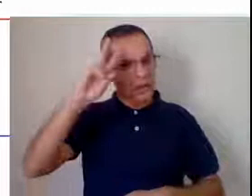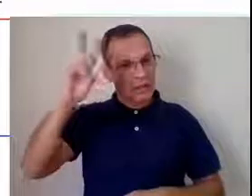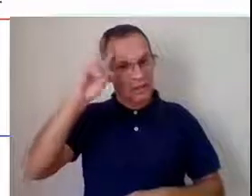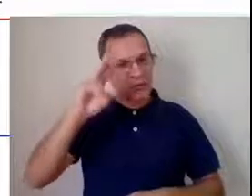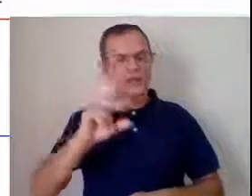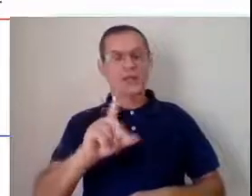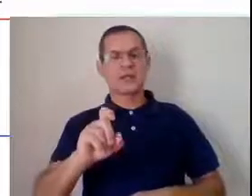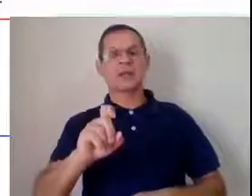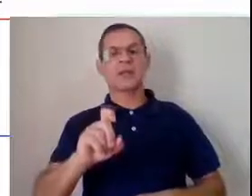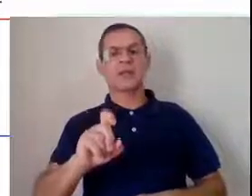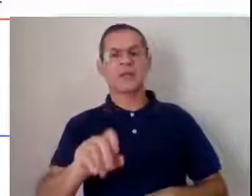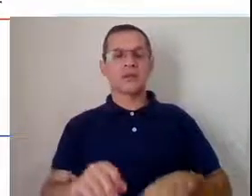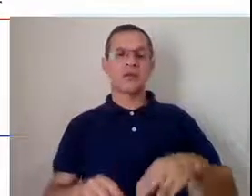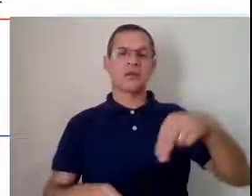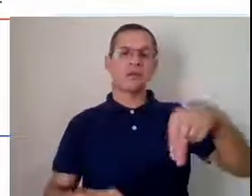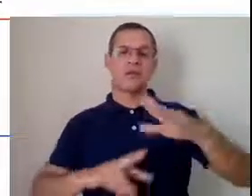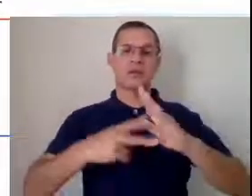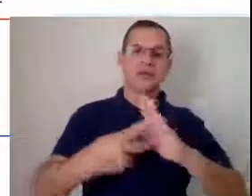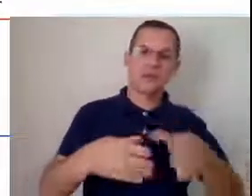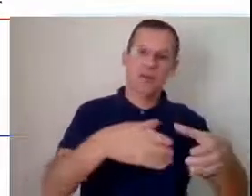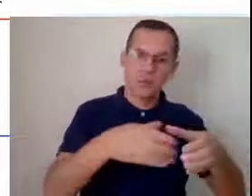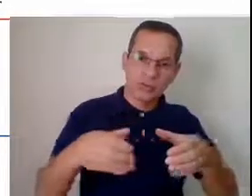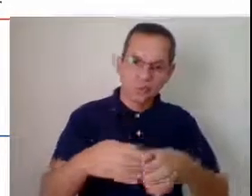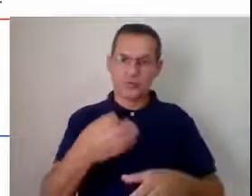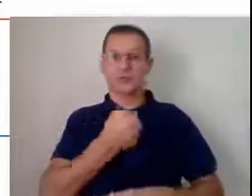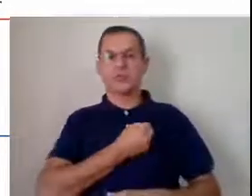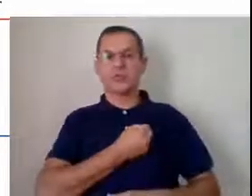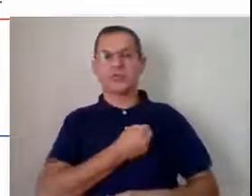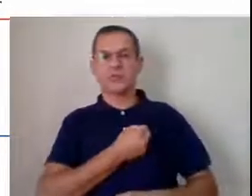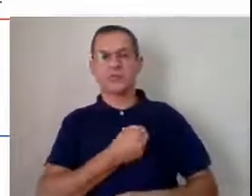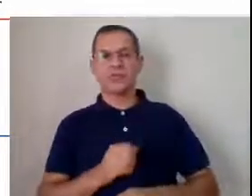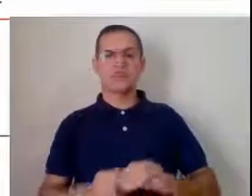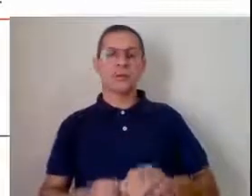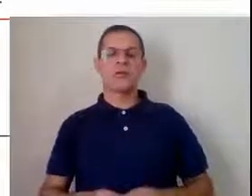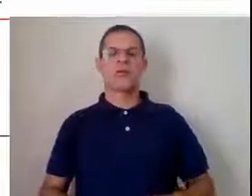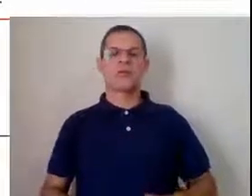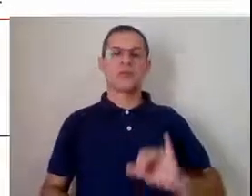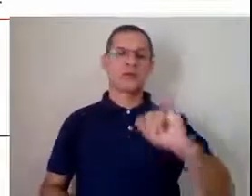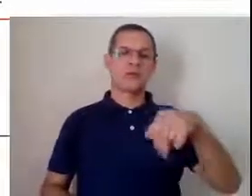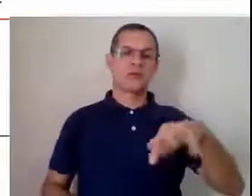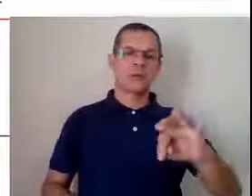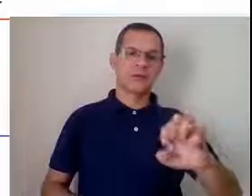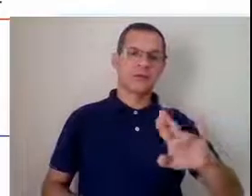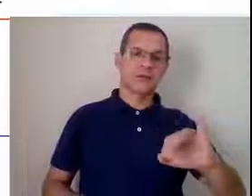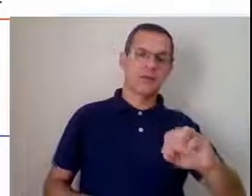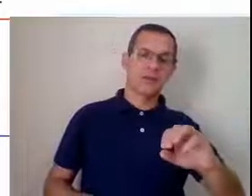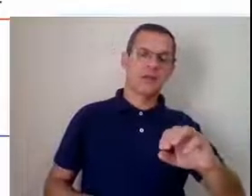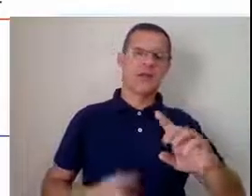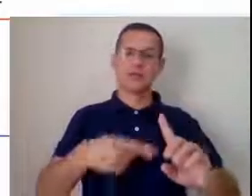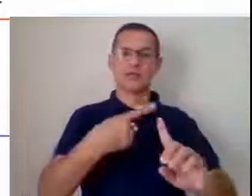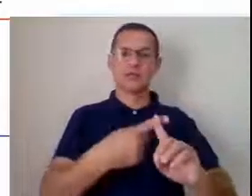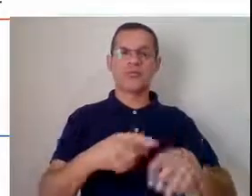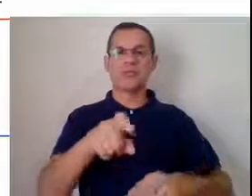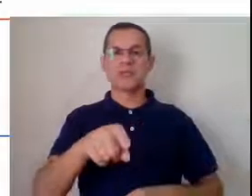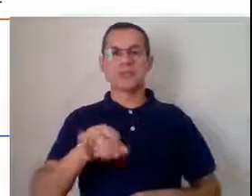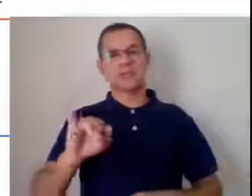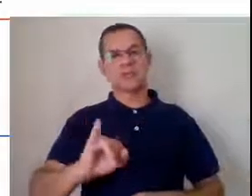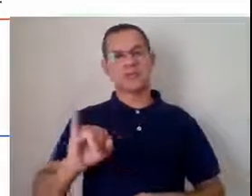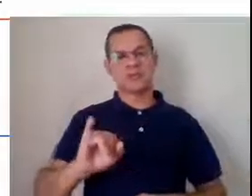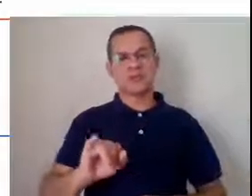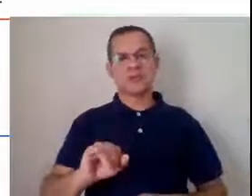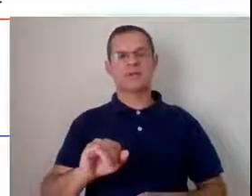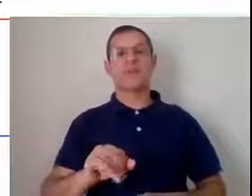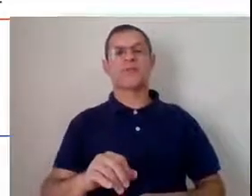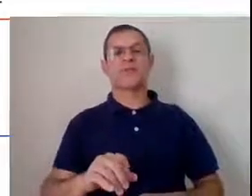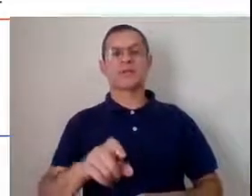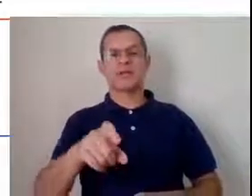Lembram que o N representa o conjunto dos números inteiros não negativos, né? Então, X é ímpar e X é